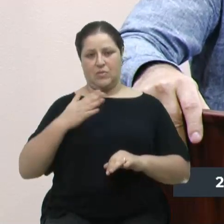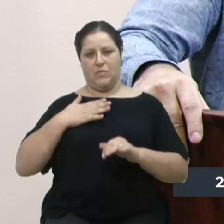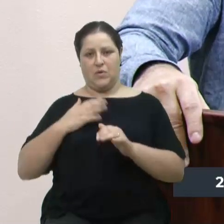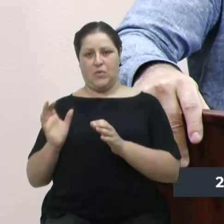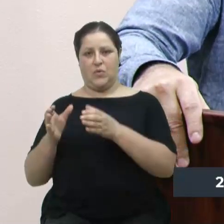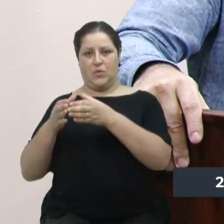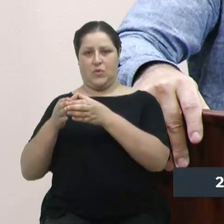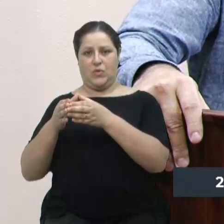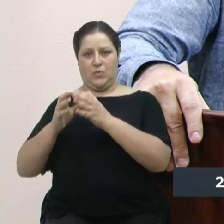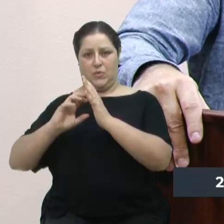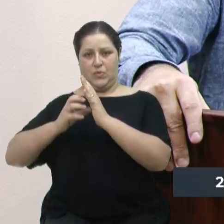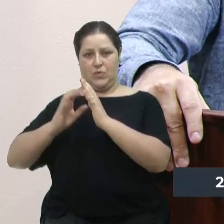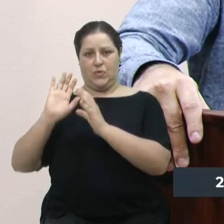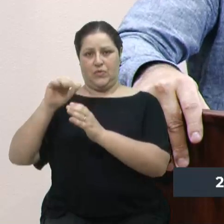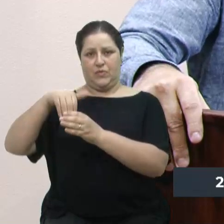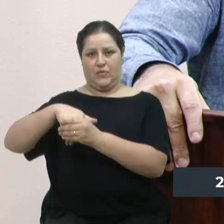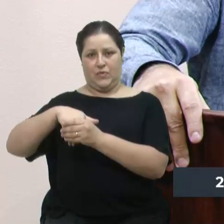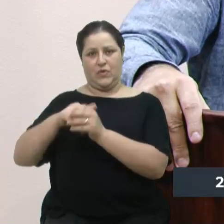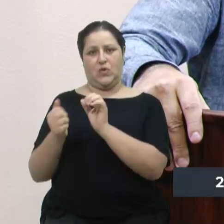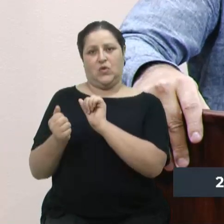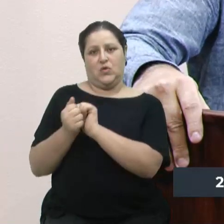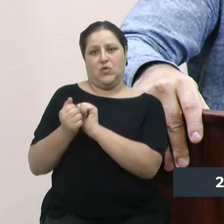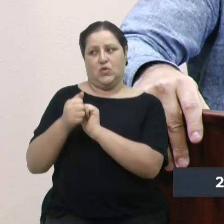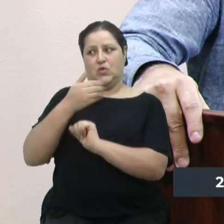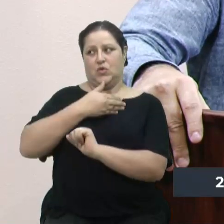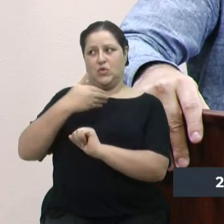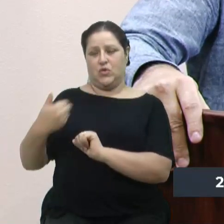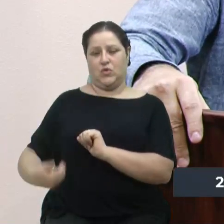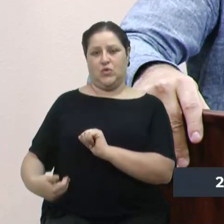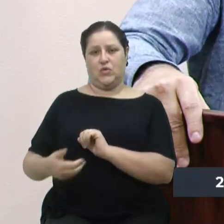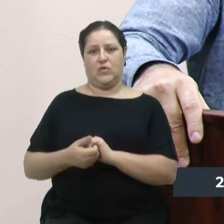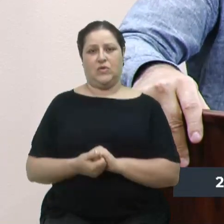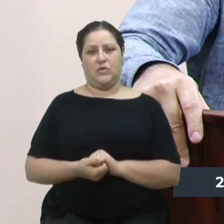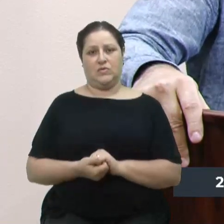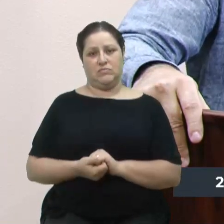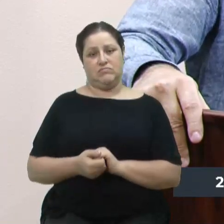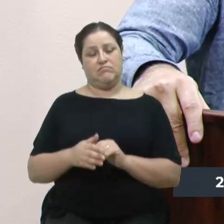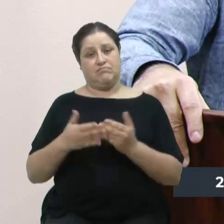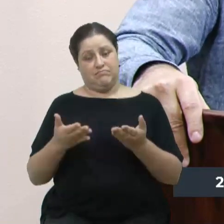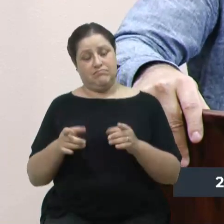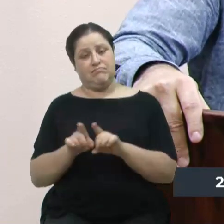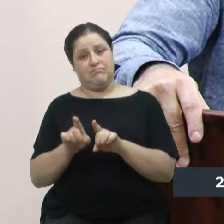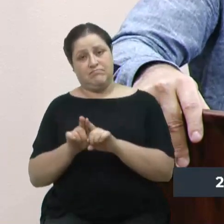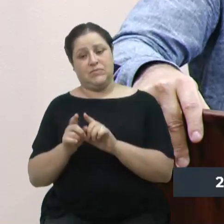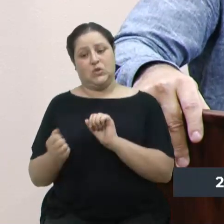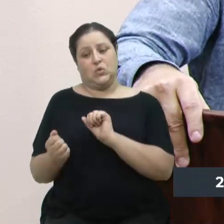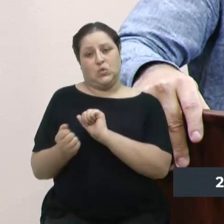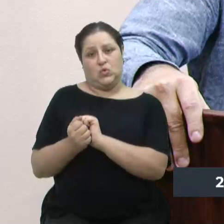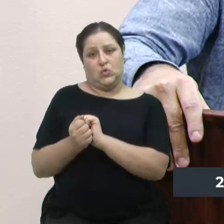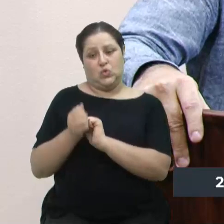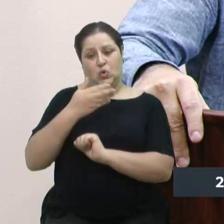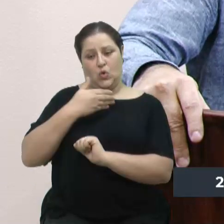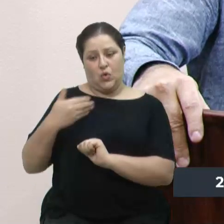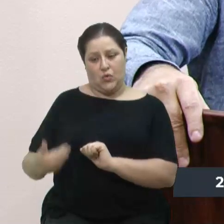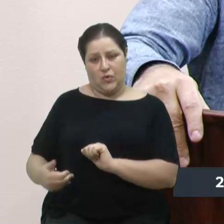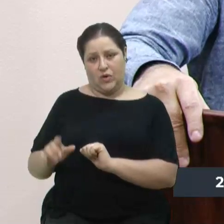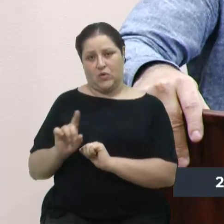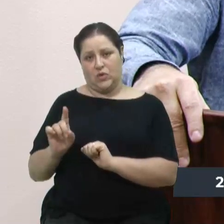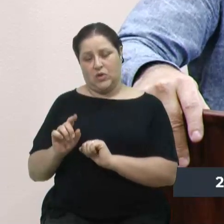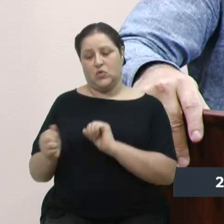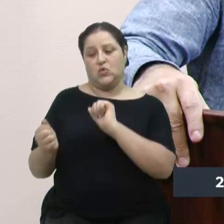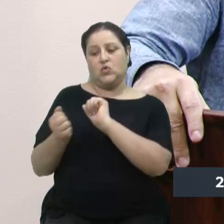bancada votou junto com o governo. E, aliás, junto com o governo não, junto